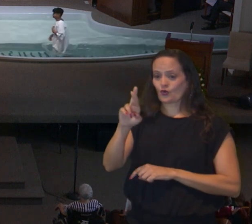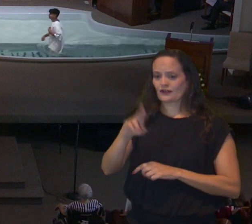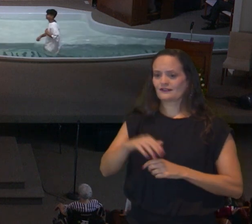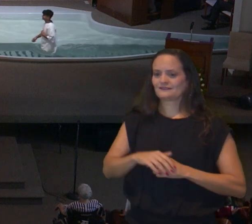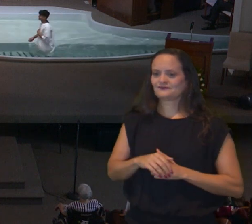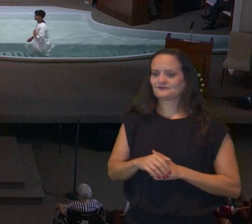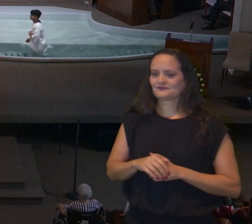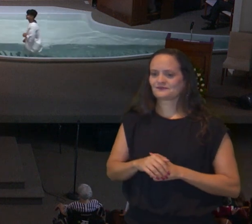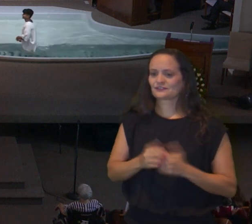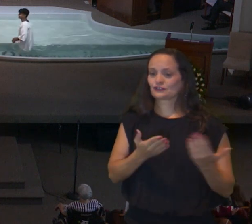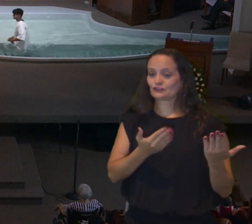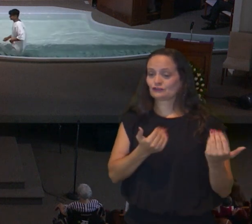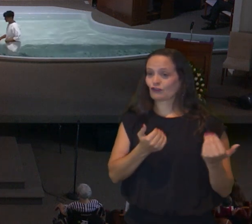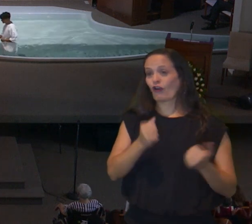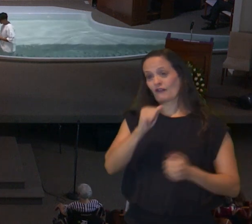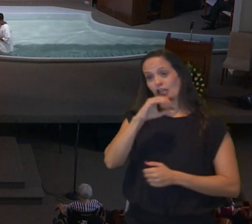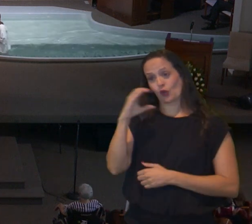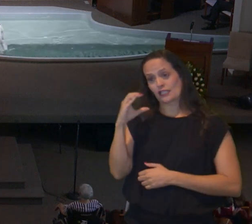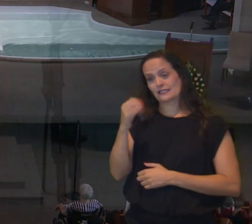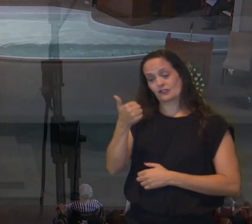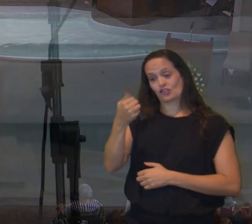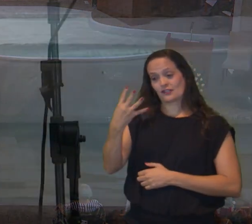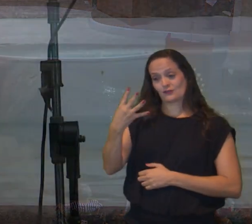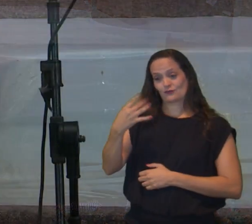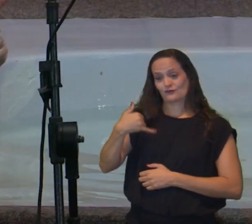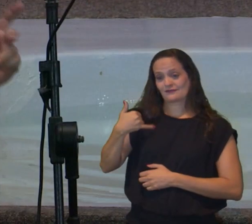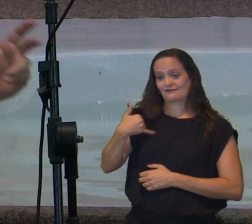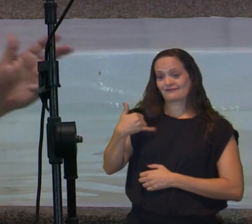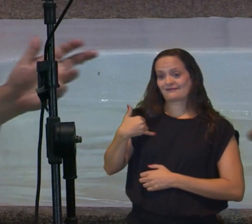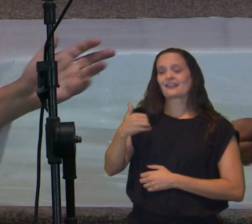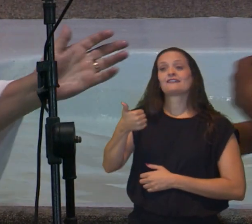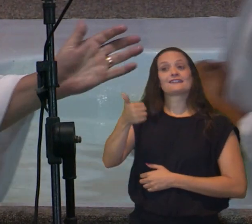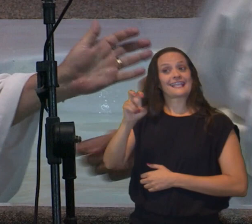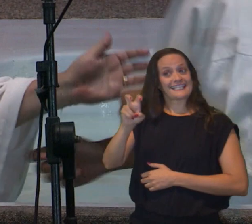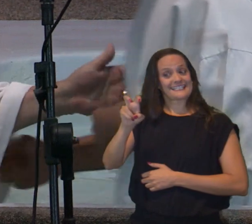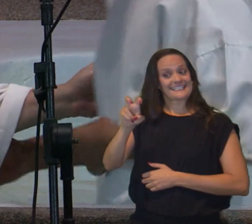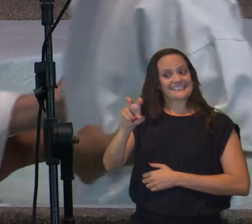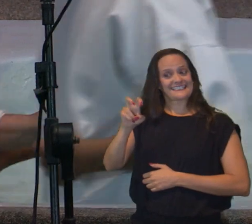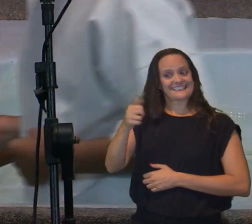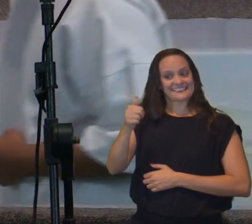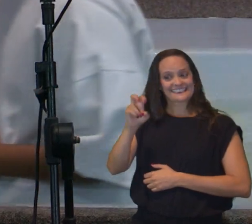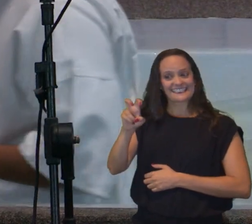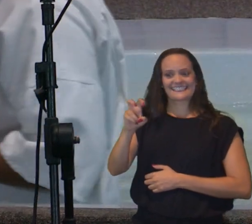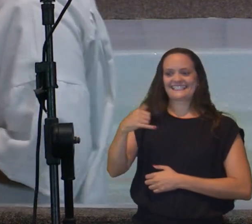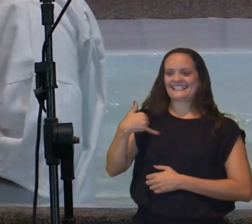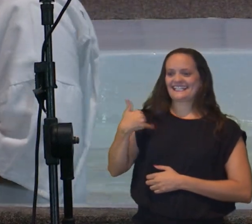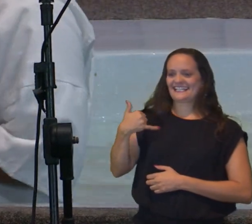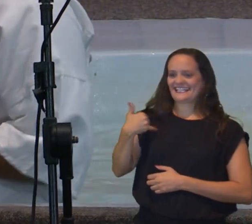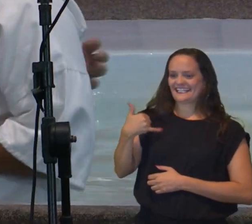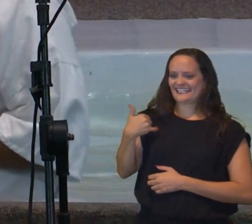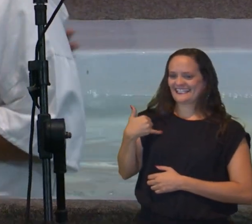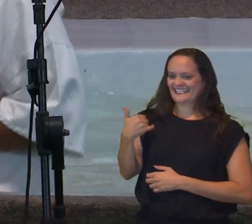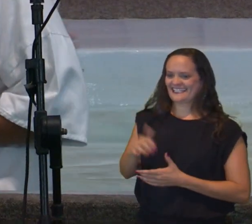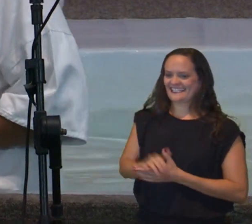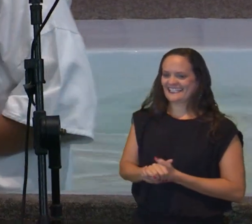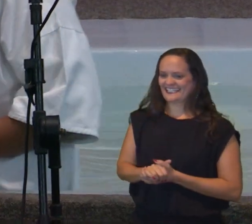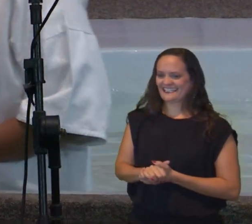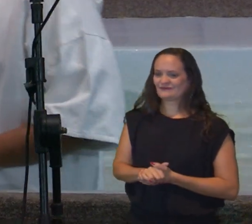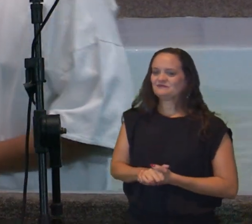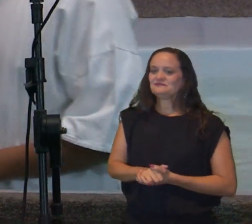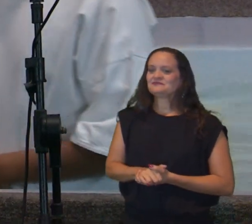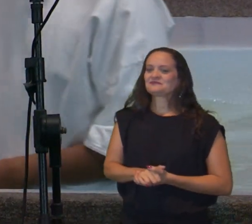esse jovem adolescente com 14 anos, 15 anos. Já tomamos alguns cafés aqui no Colégio